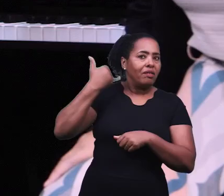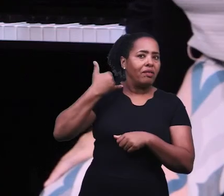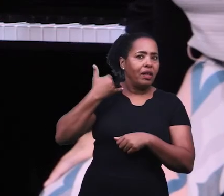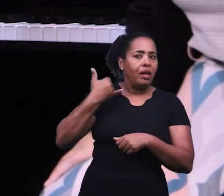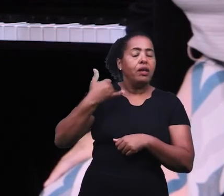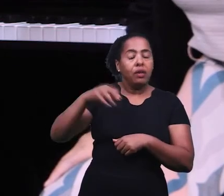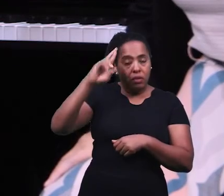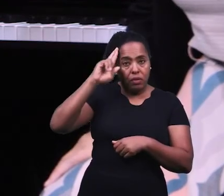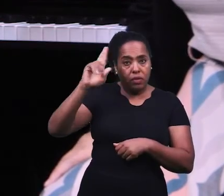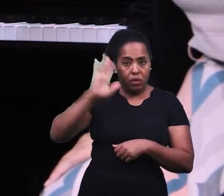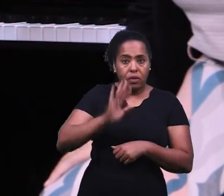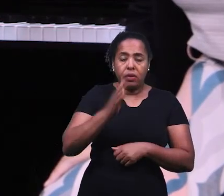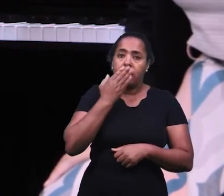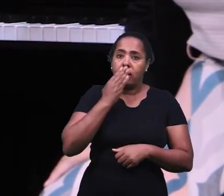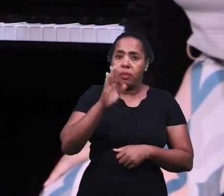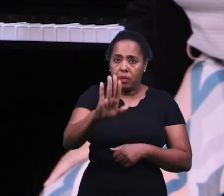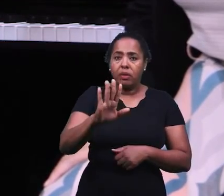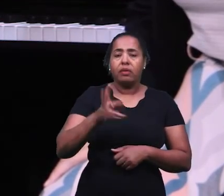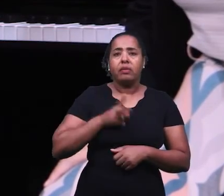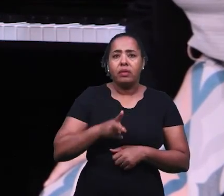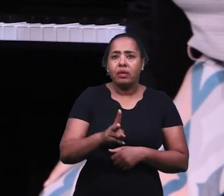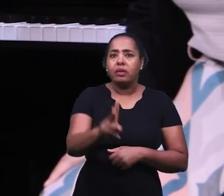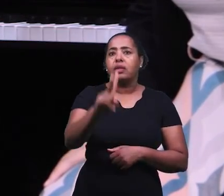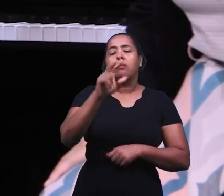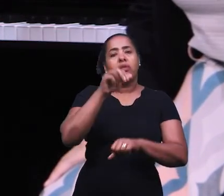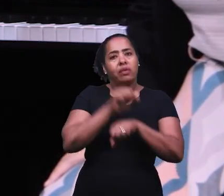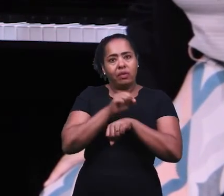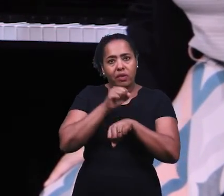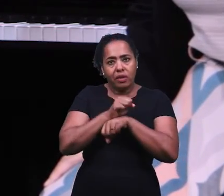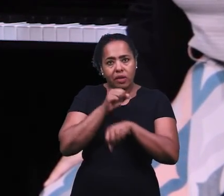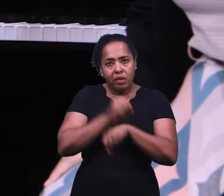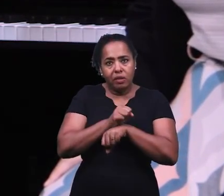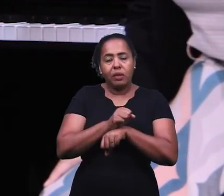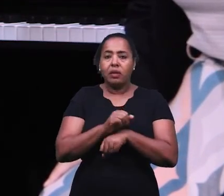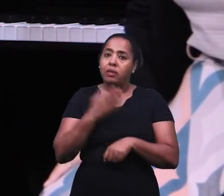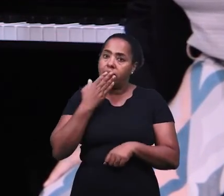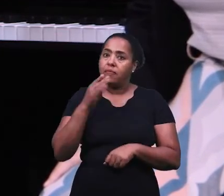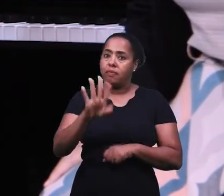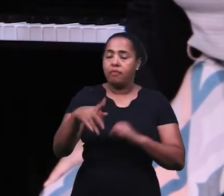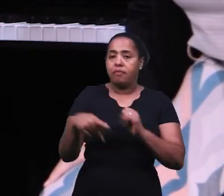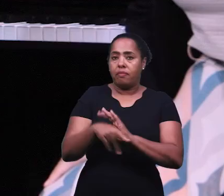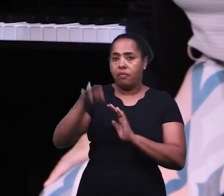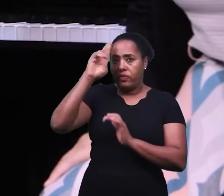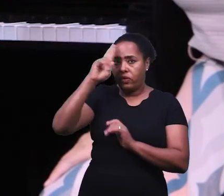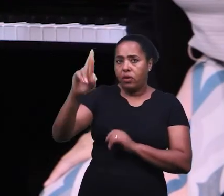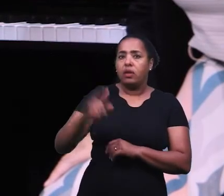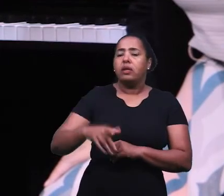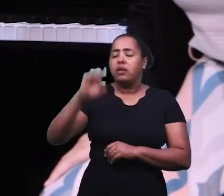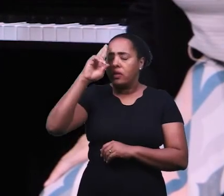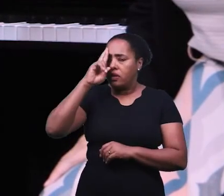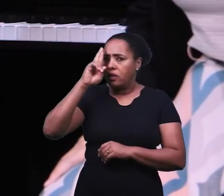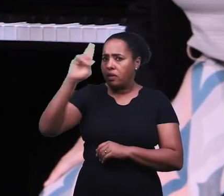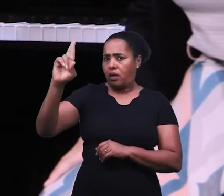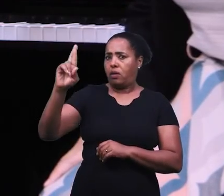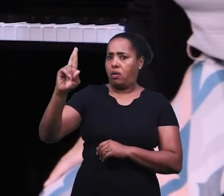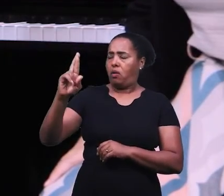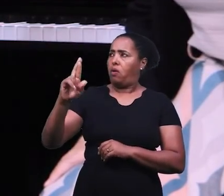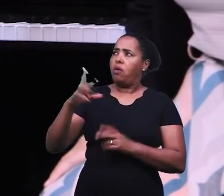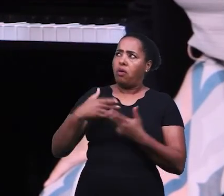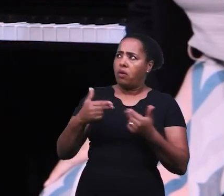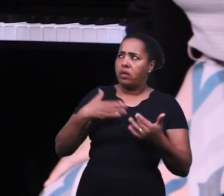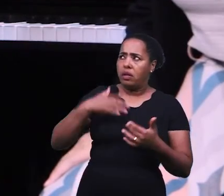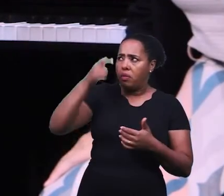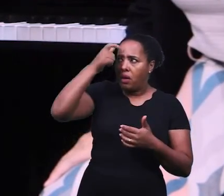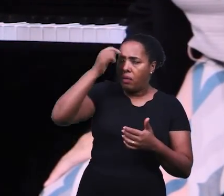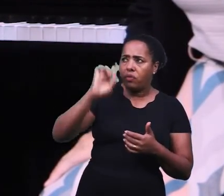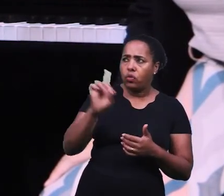ao Teu Espírito Santo, porque o Senhor já falou que ia me dar louvores, então a gente tem que, né, tá sempre aguardando, querendo ou não, é uma promessa que o Senhor faz.